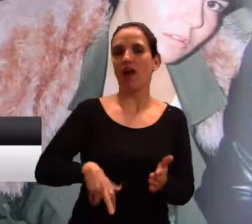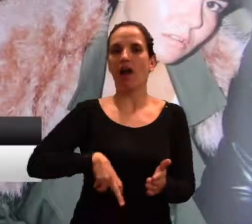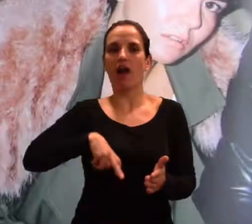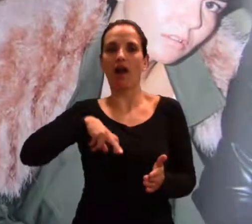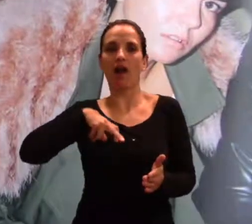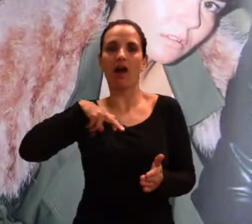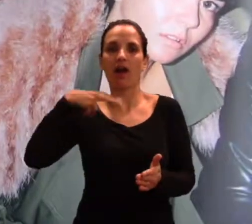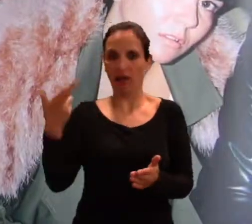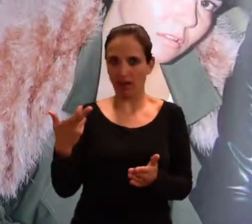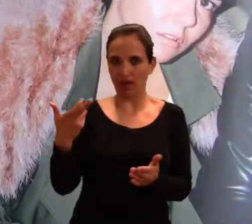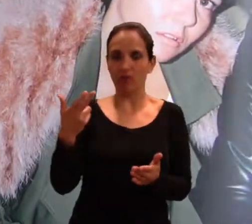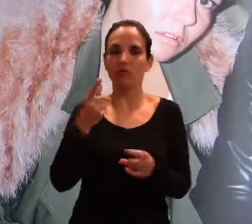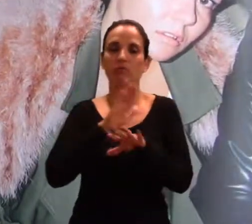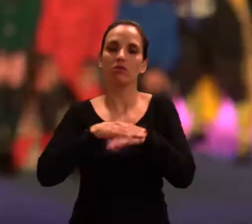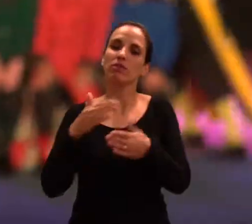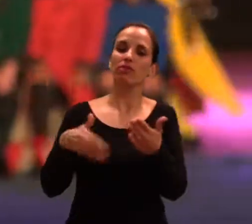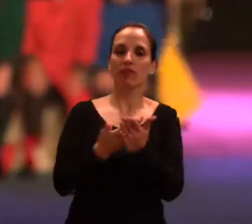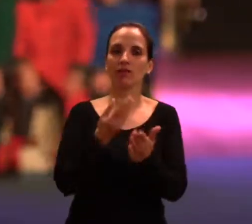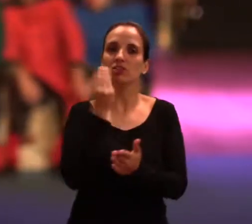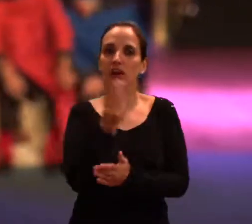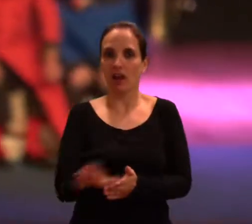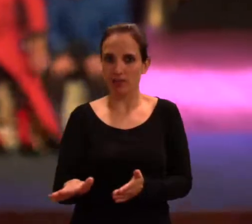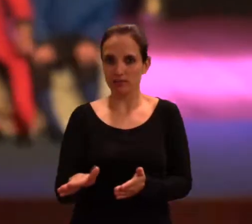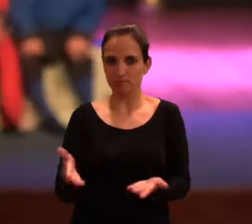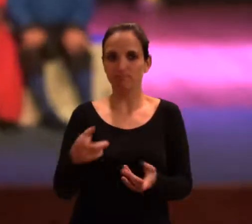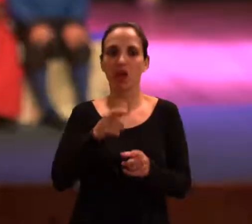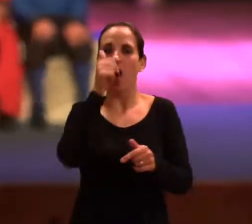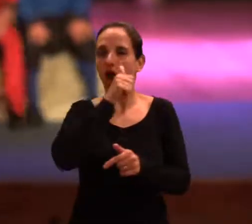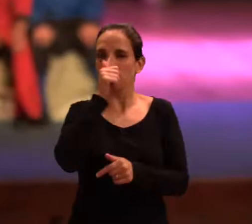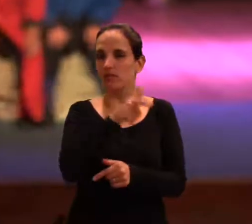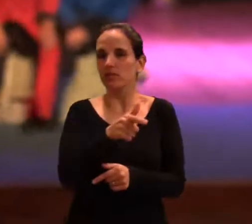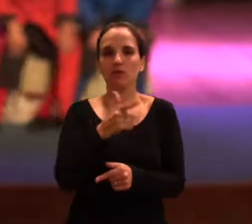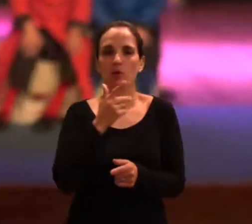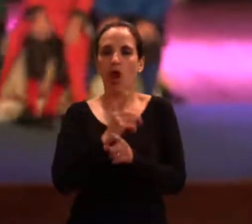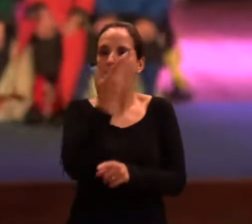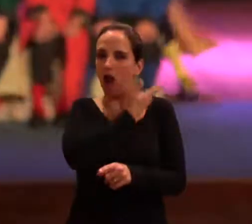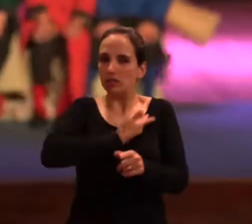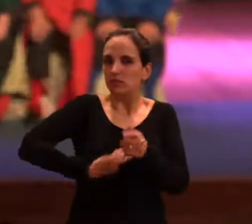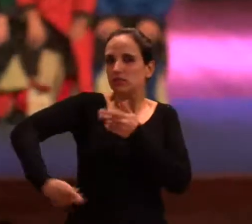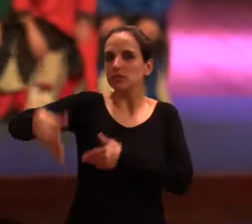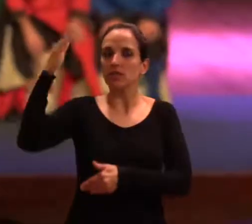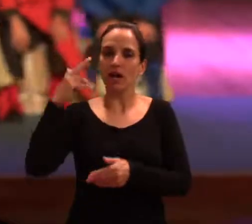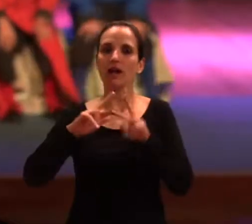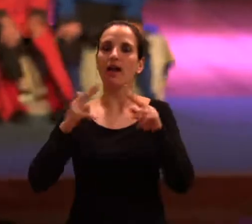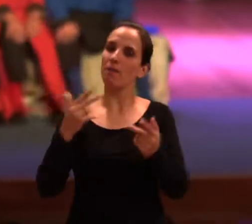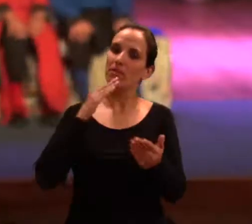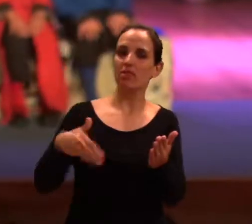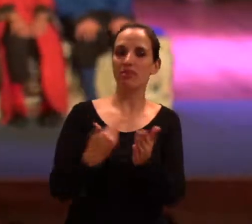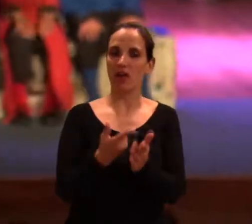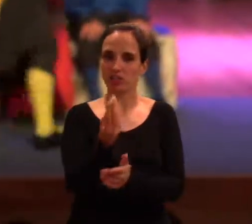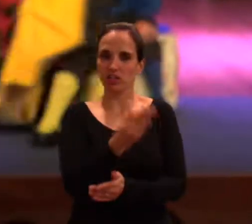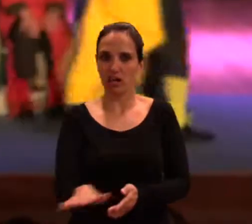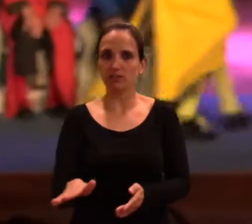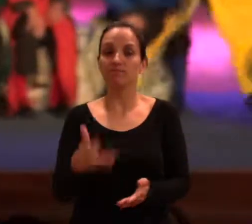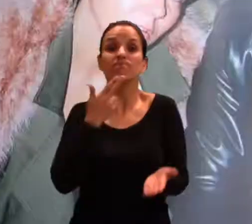no fundo, as experiências que são proporcionadas. Eu penso que é das atividades mais antigas que a autarquia proporciona